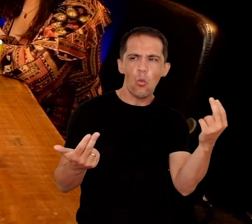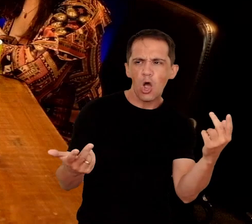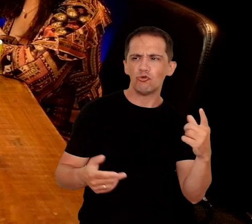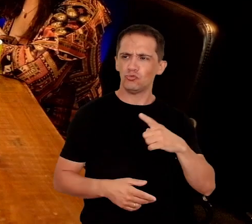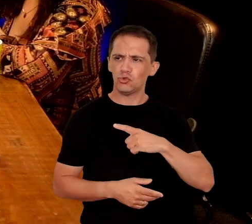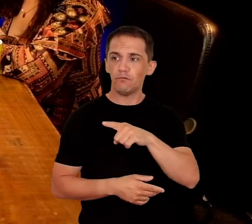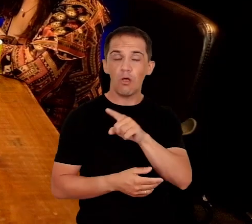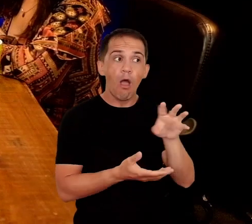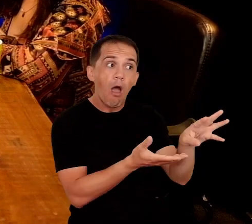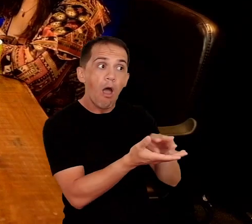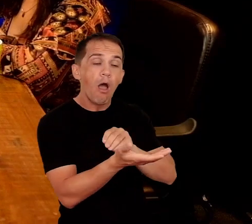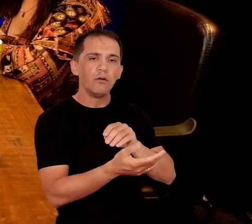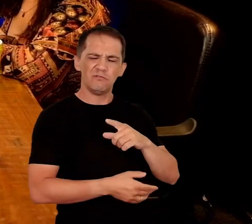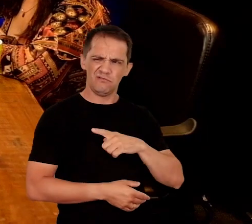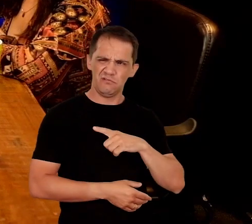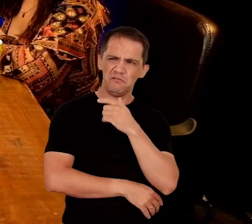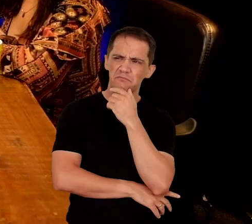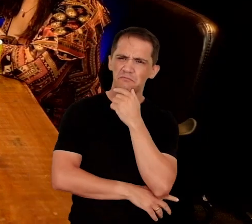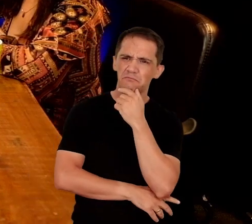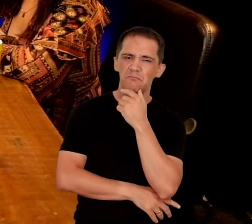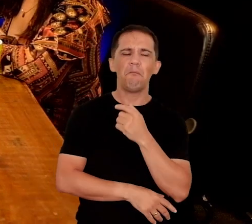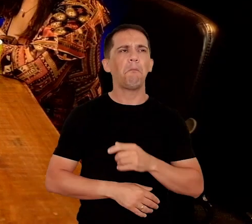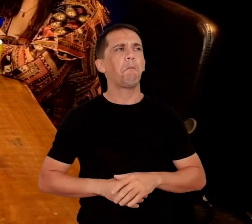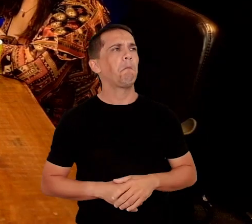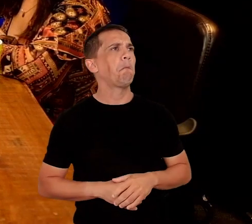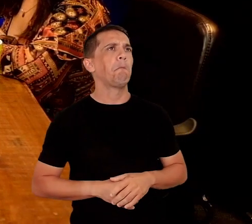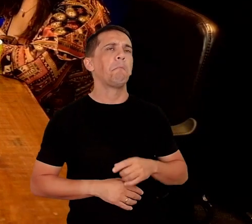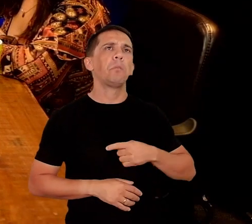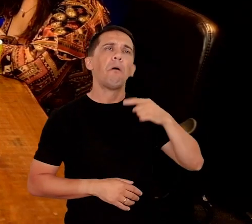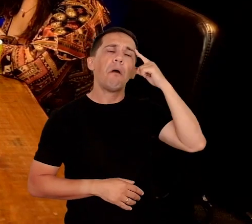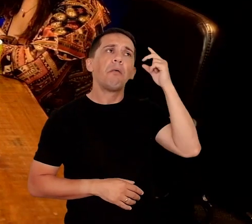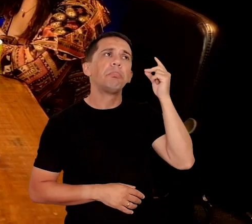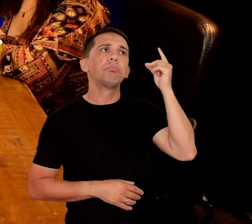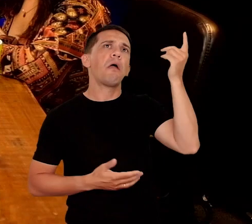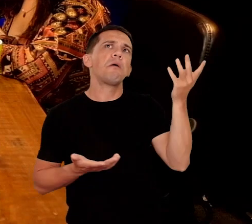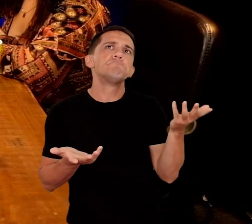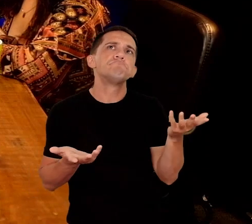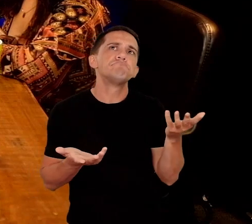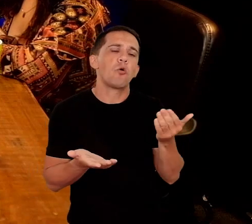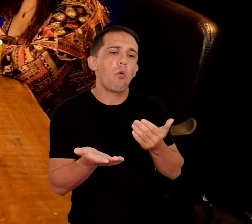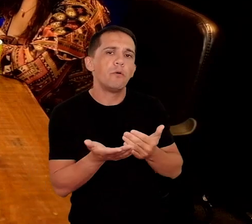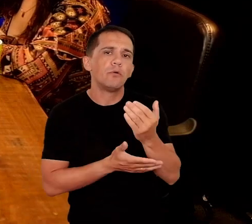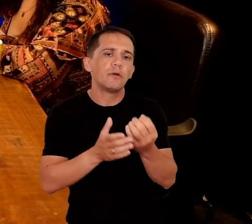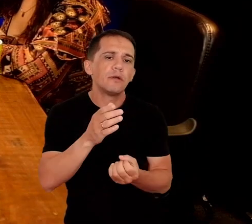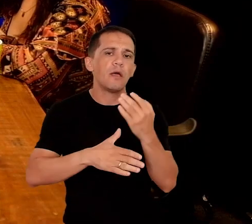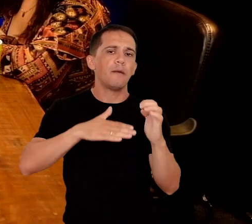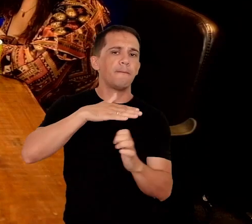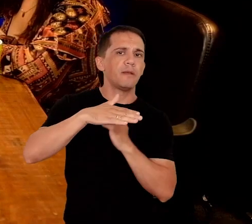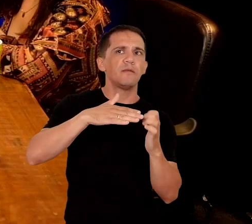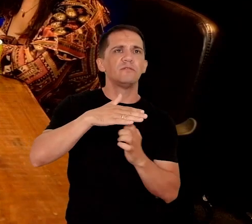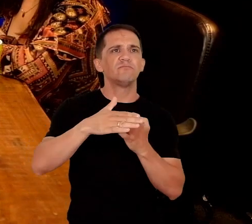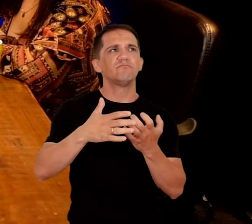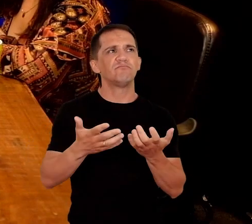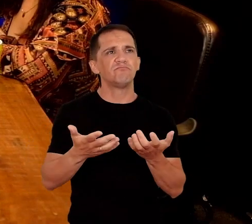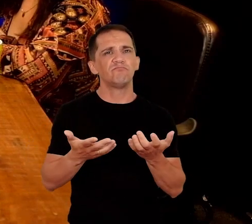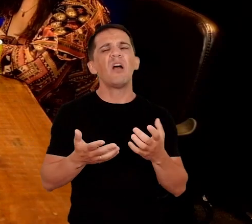que vocês tiveram? Acho que assim, Não, acho que... não foi assim uma ideia original, né? Mas assim, várias empresas, não aqui,